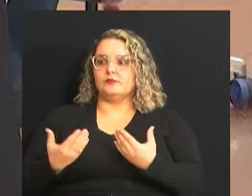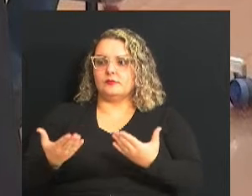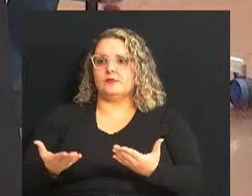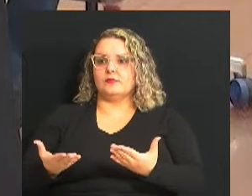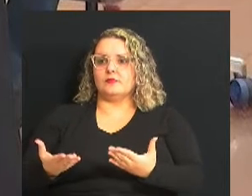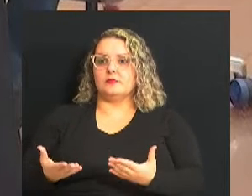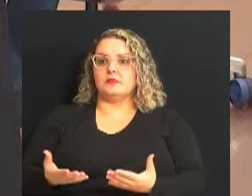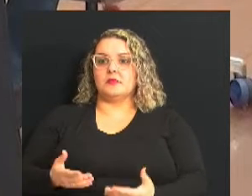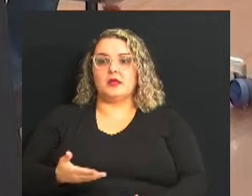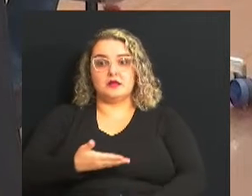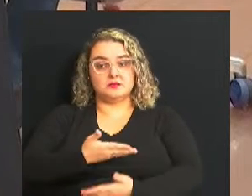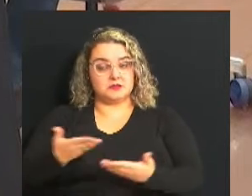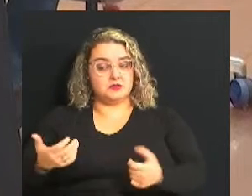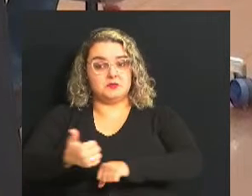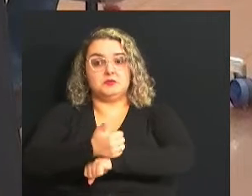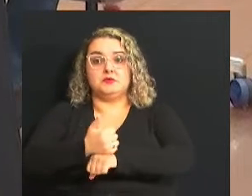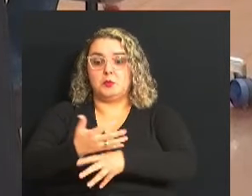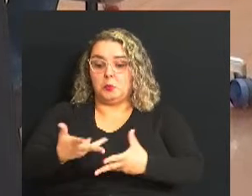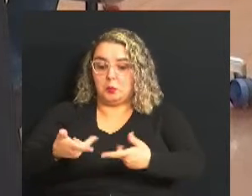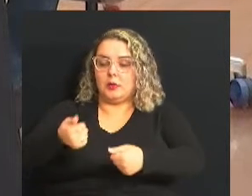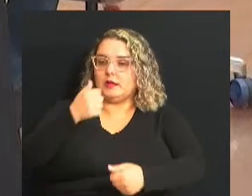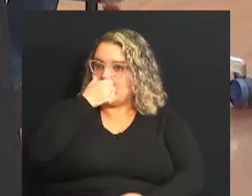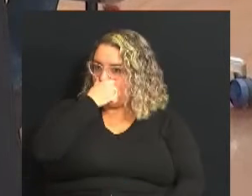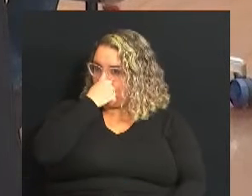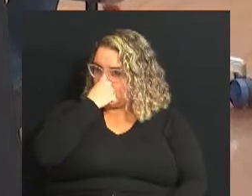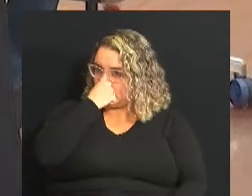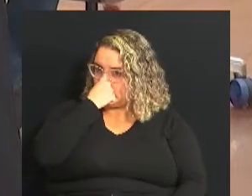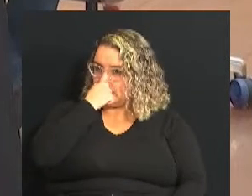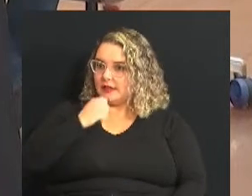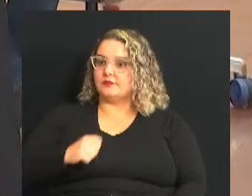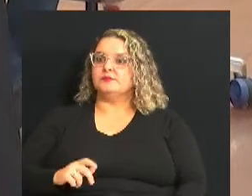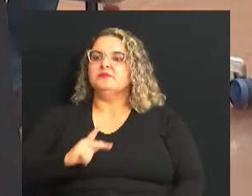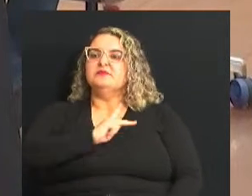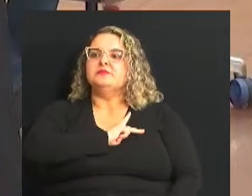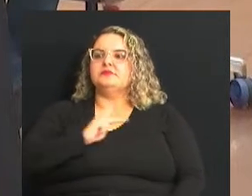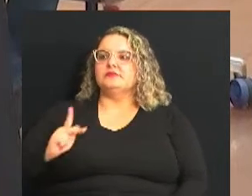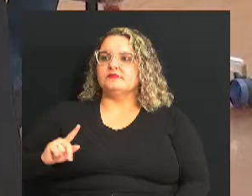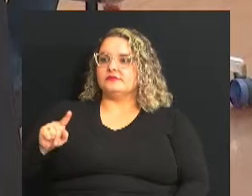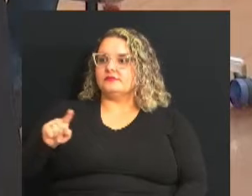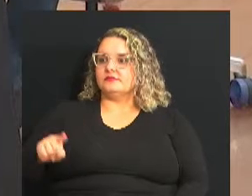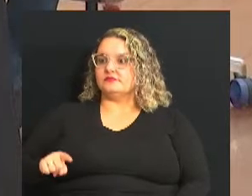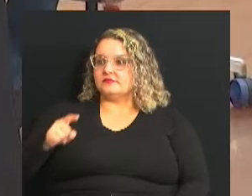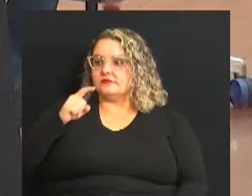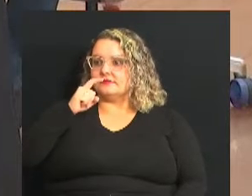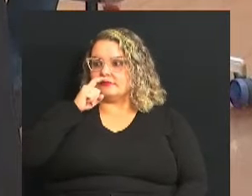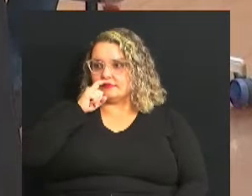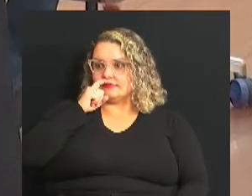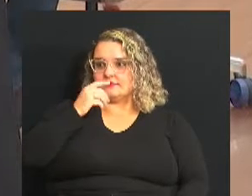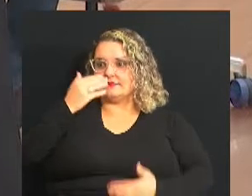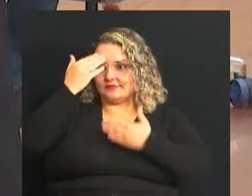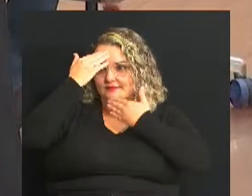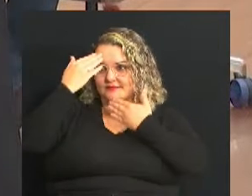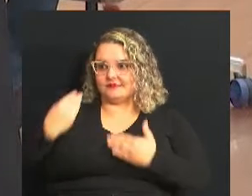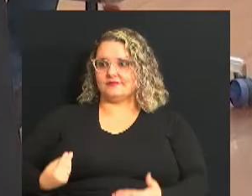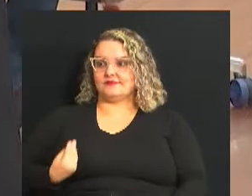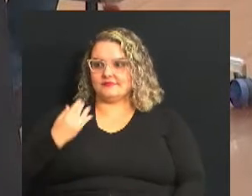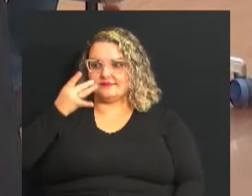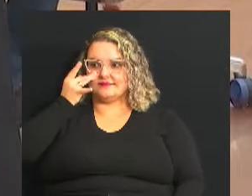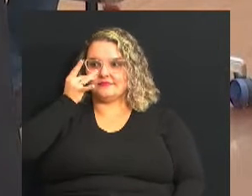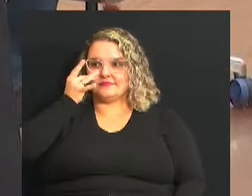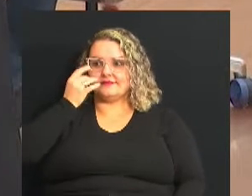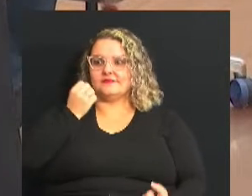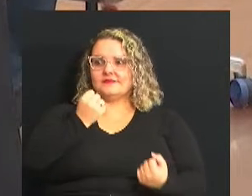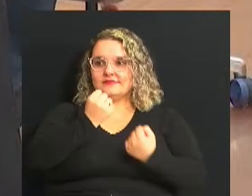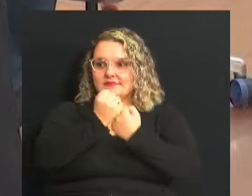hoje é conhecermos o nosso presidente aqui, José Carlos, presente. Muito obrigado pela presença, pelo